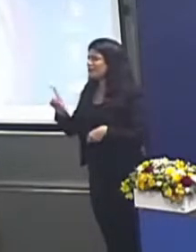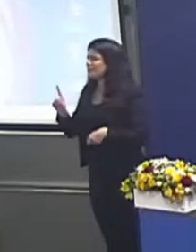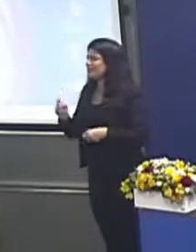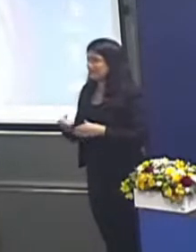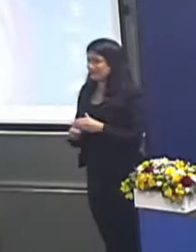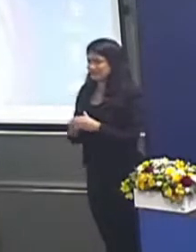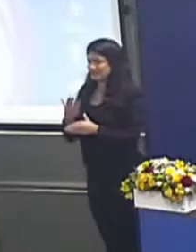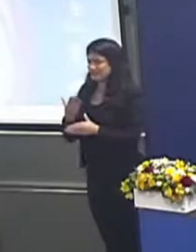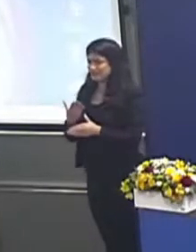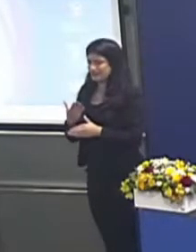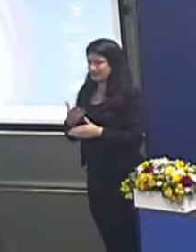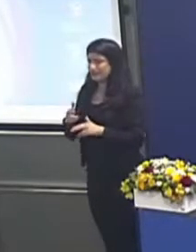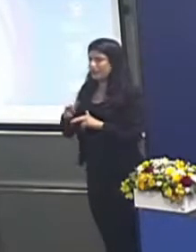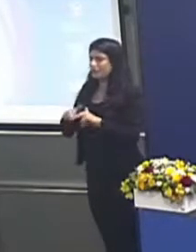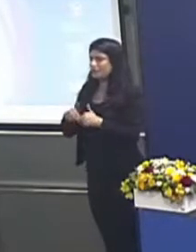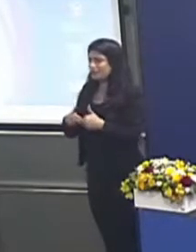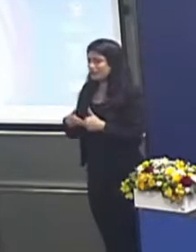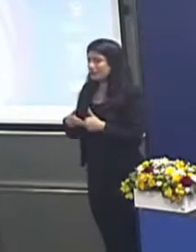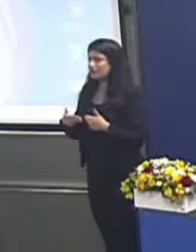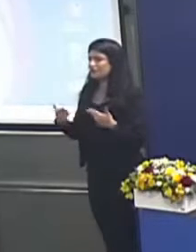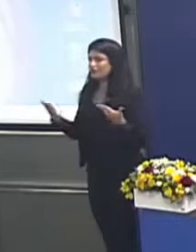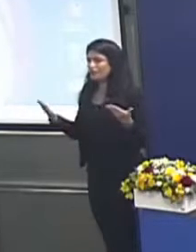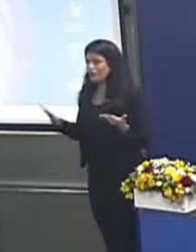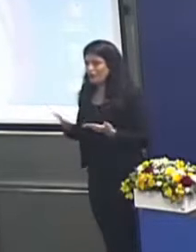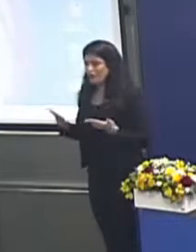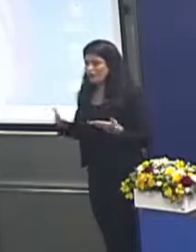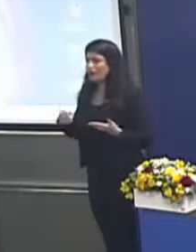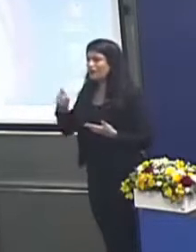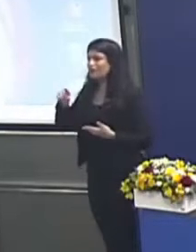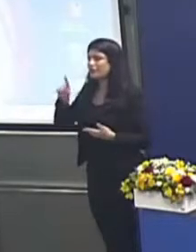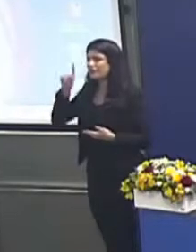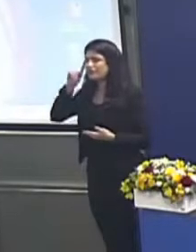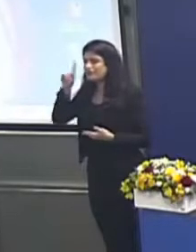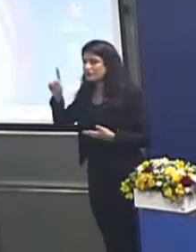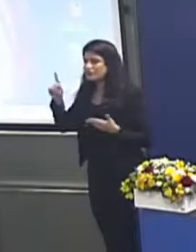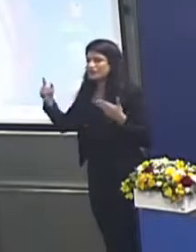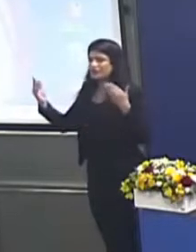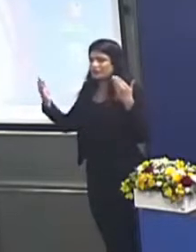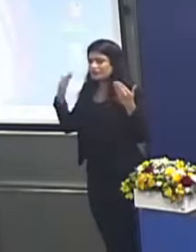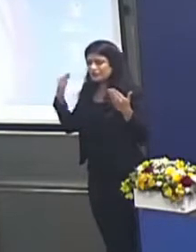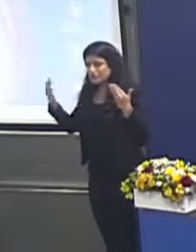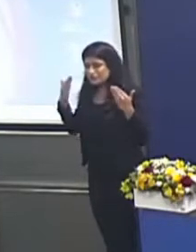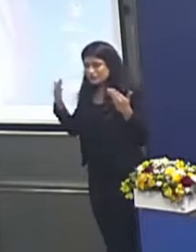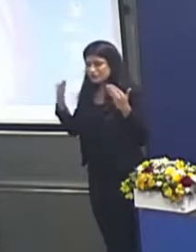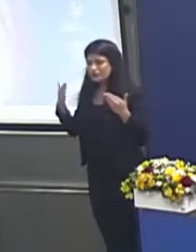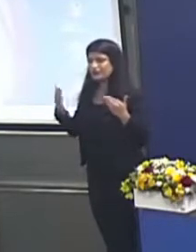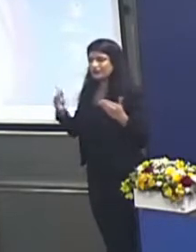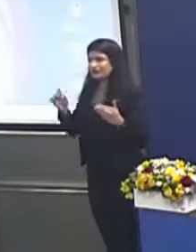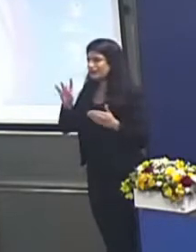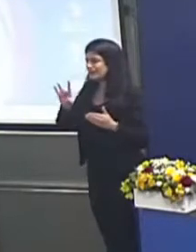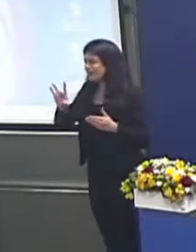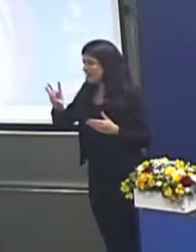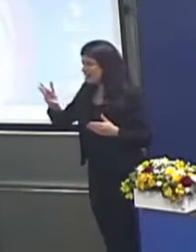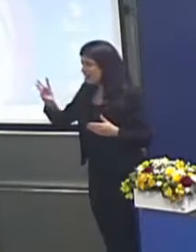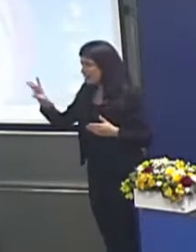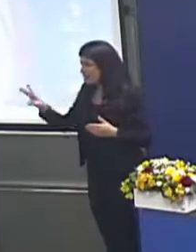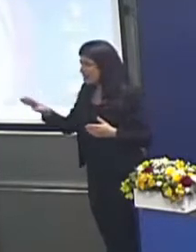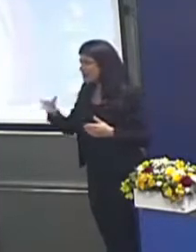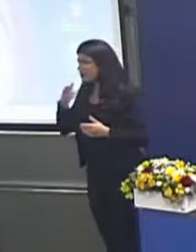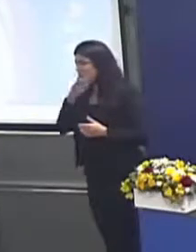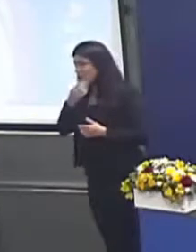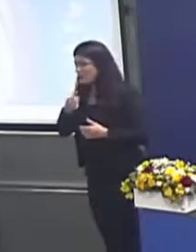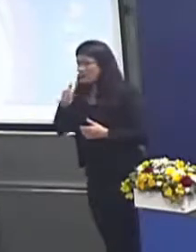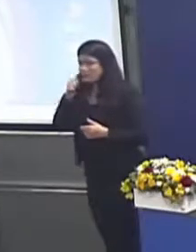feita. Então, hoje é um dia das psicólogas, psicólogos e psicólogos